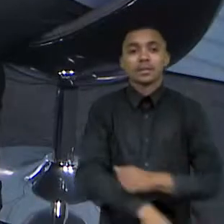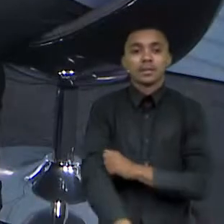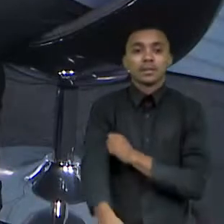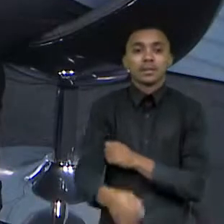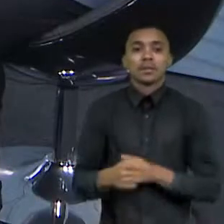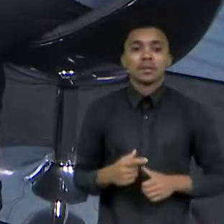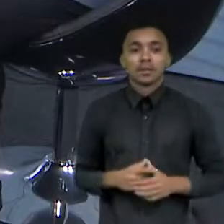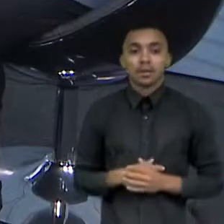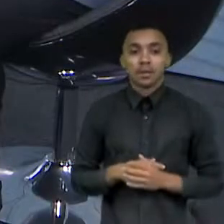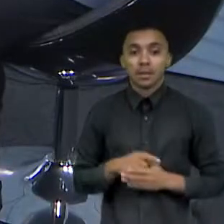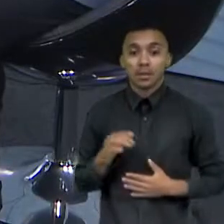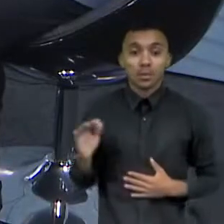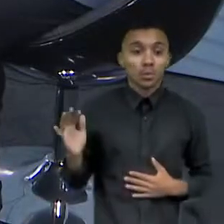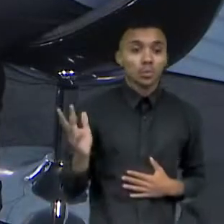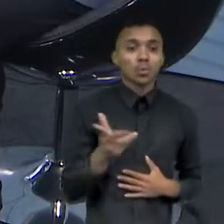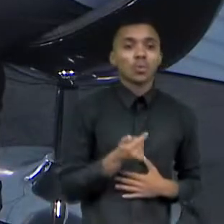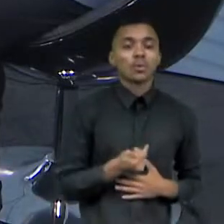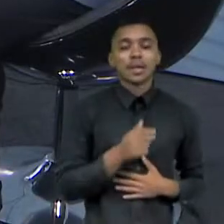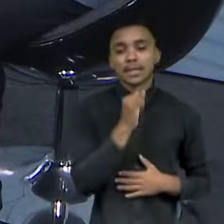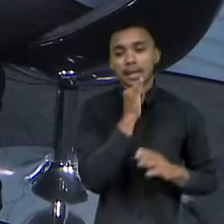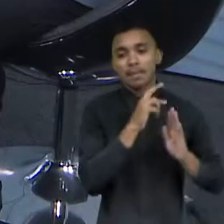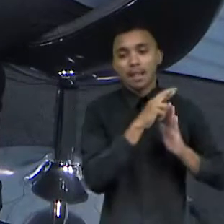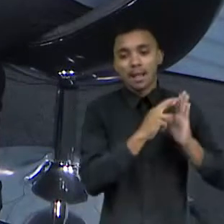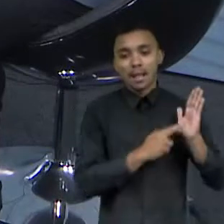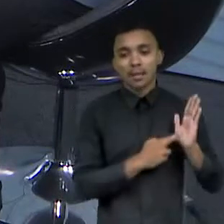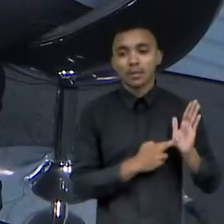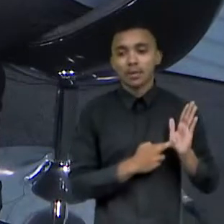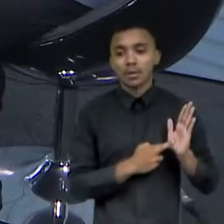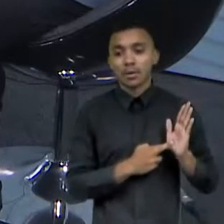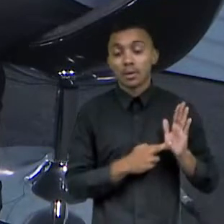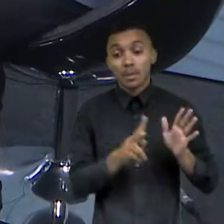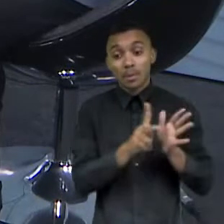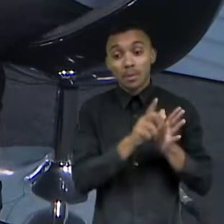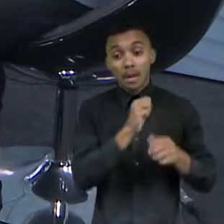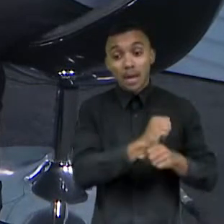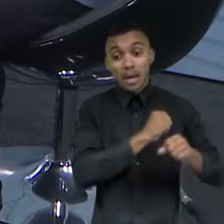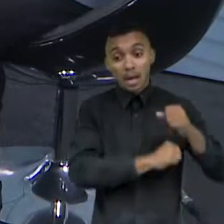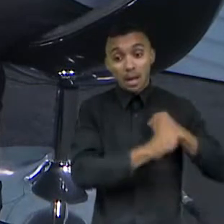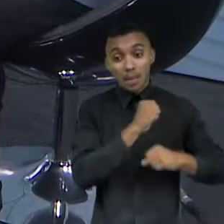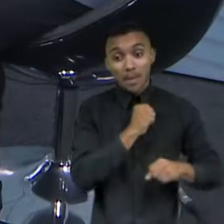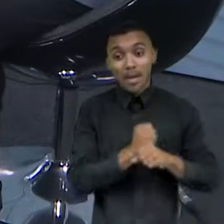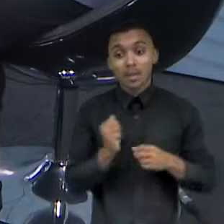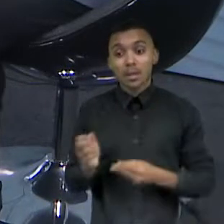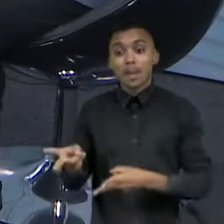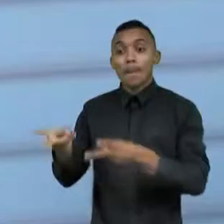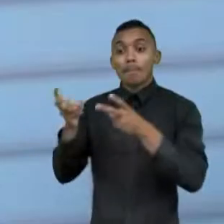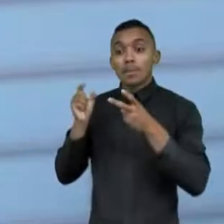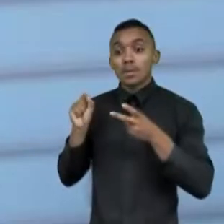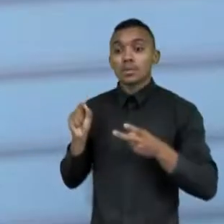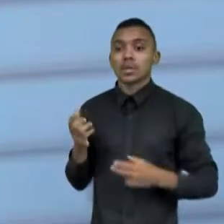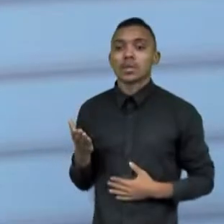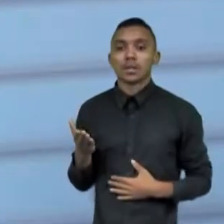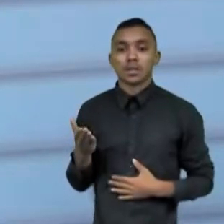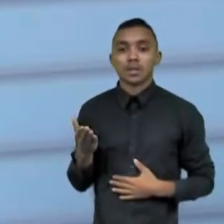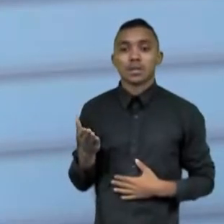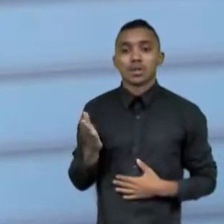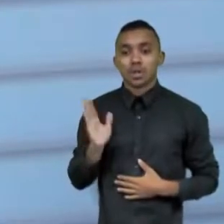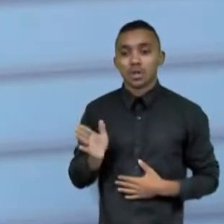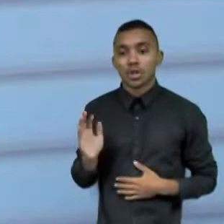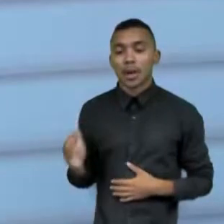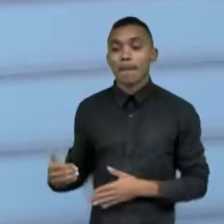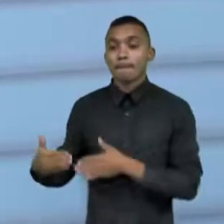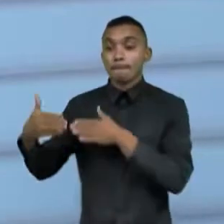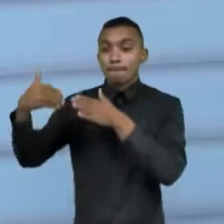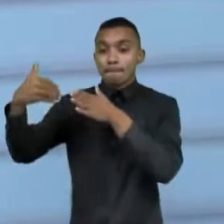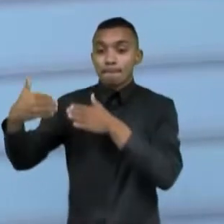regiões. O nosso relatório do ano passado, né, constatou que fizemos ou atendimentos ou